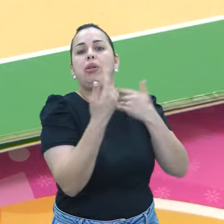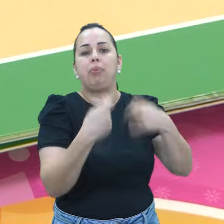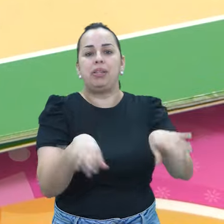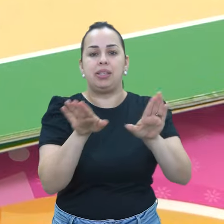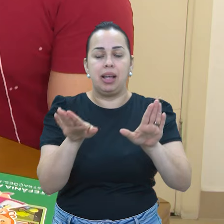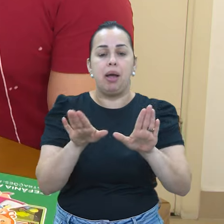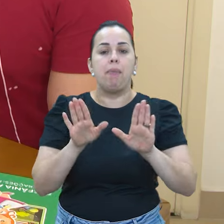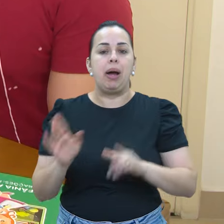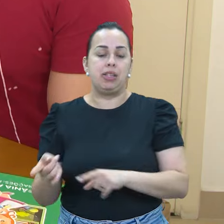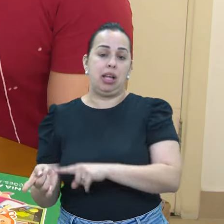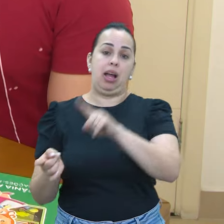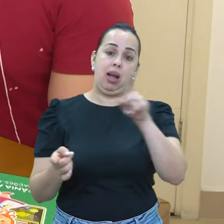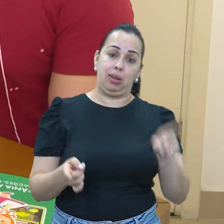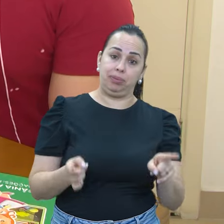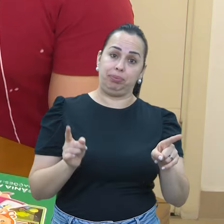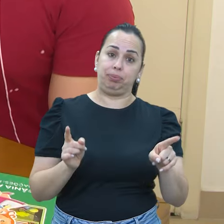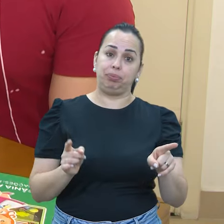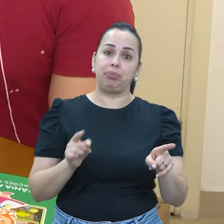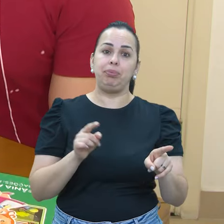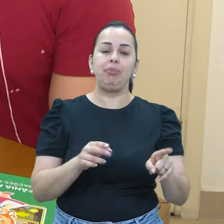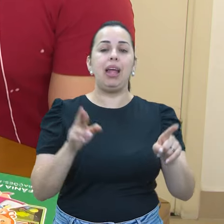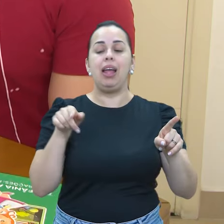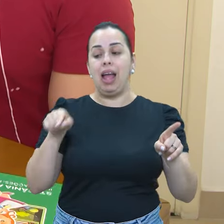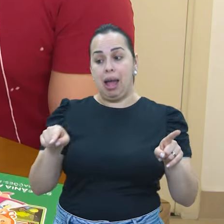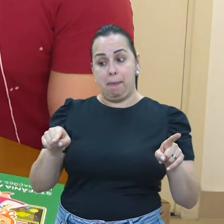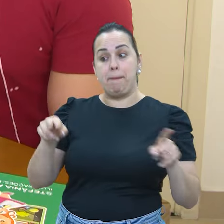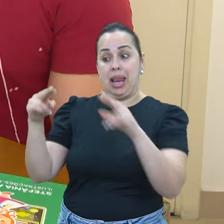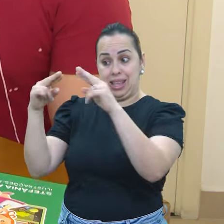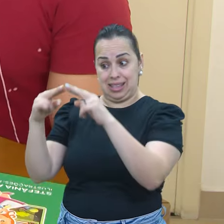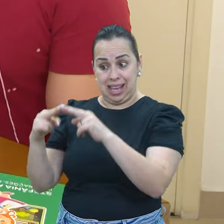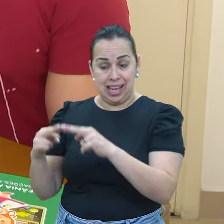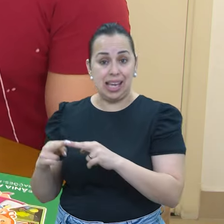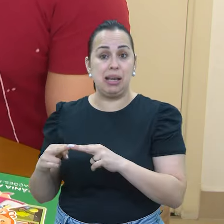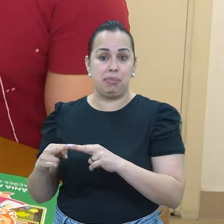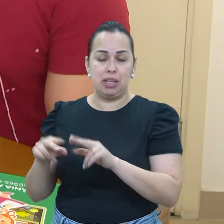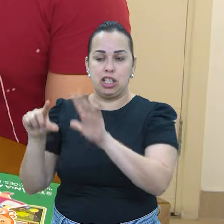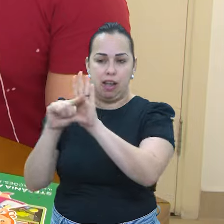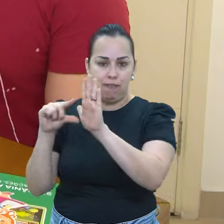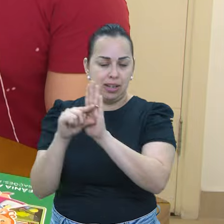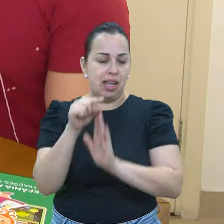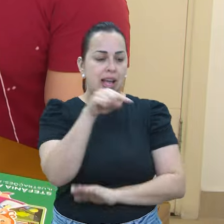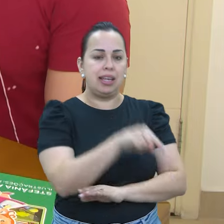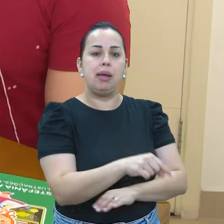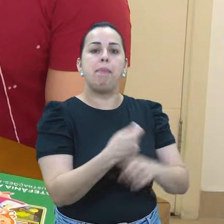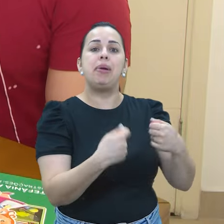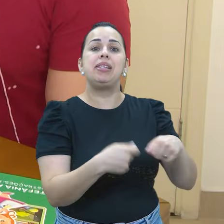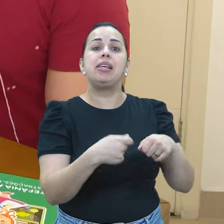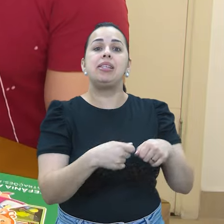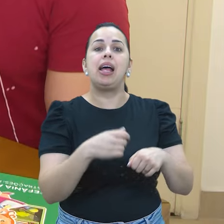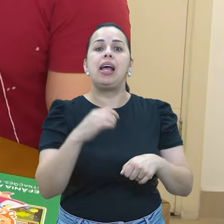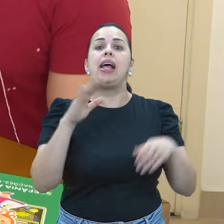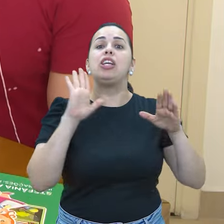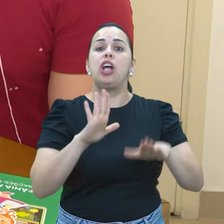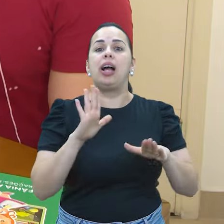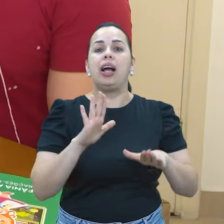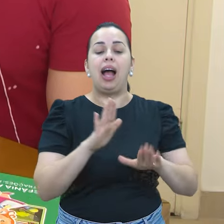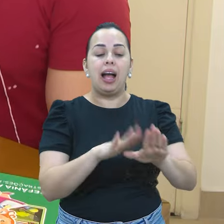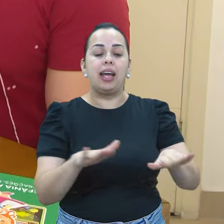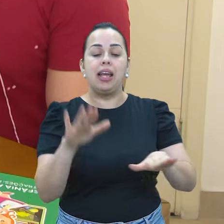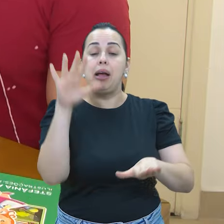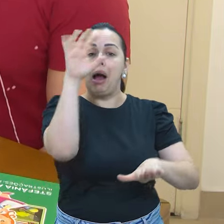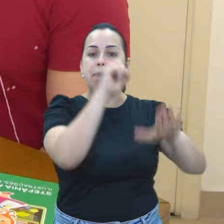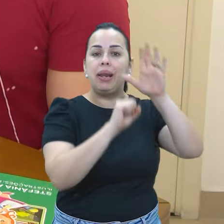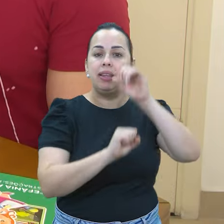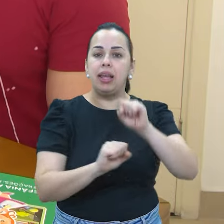autonomia de leitura. Sim. Não precisar de alguém para ler para ela, né? E já A Cara do Brasil já não está em versos e rimas como Melissa